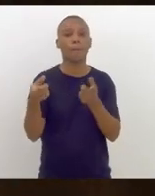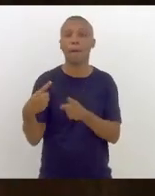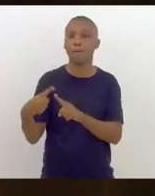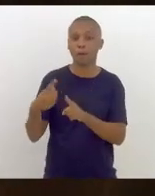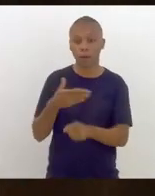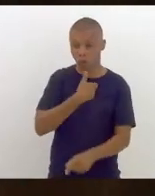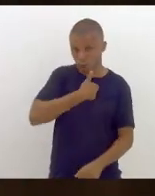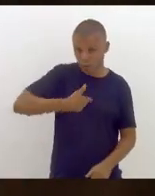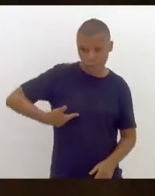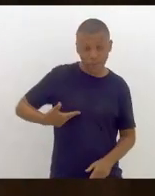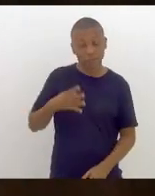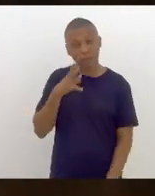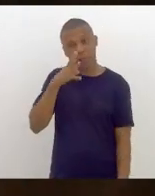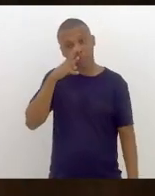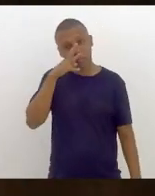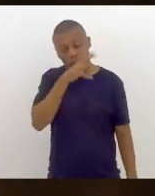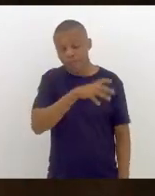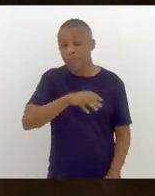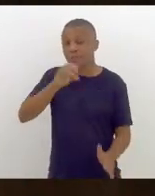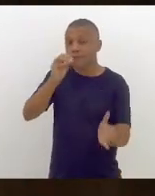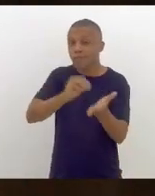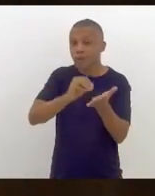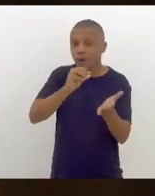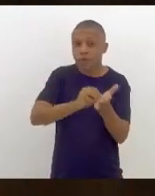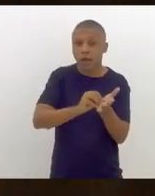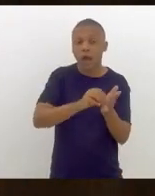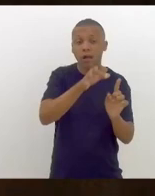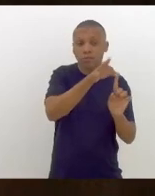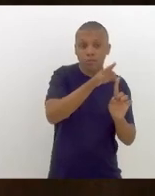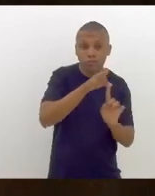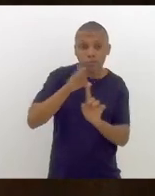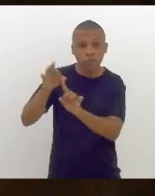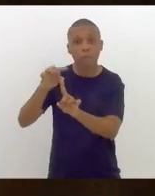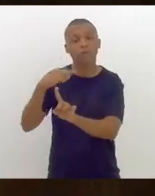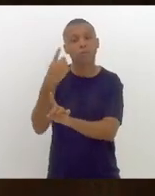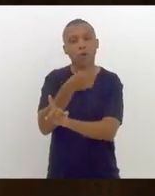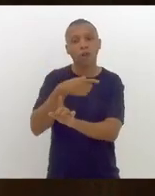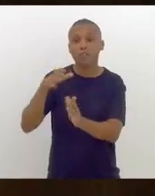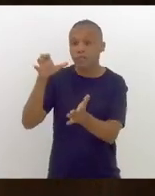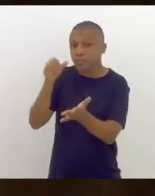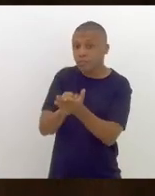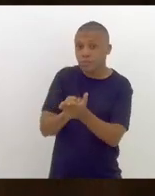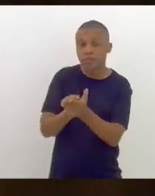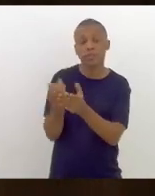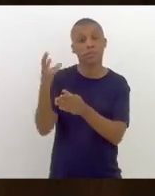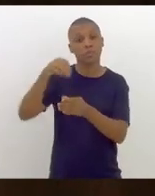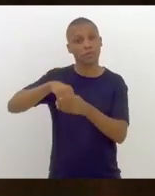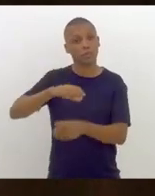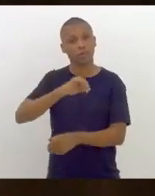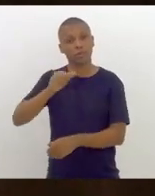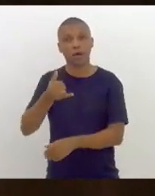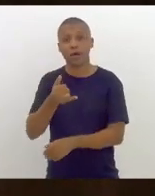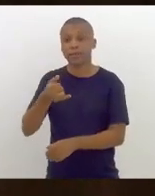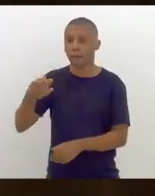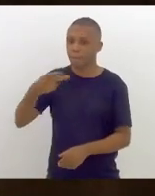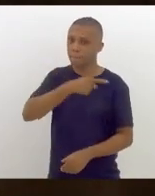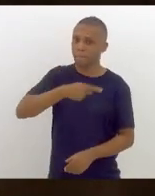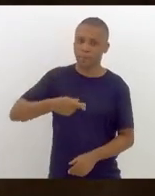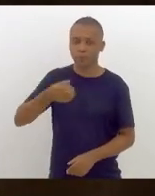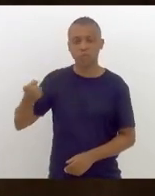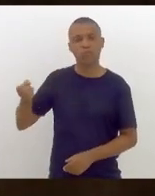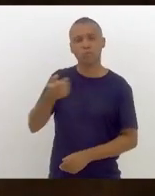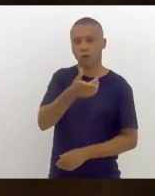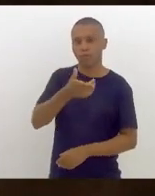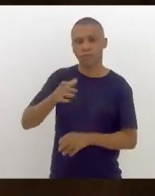o governo insiste de não indicar para que a gente é homolog né CJ é um novo presidente e